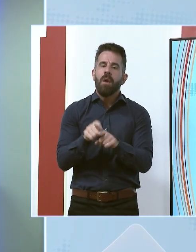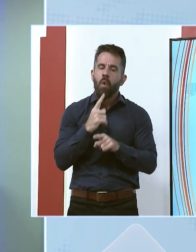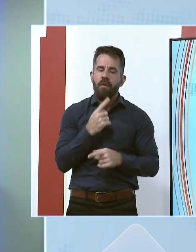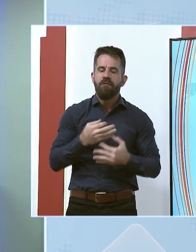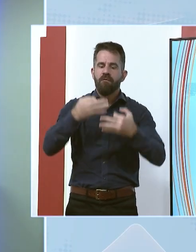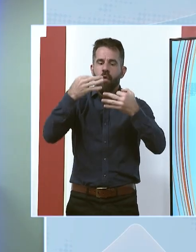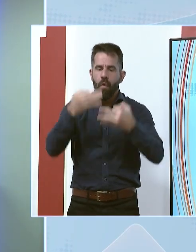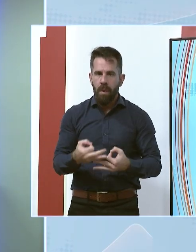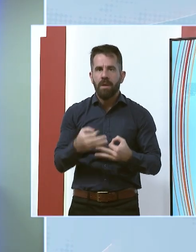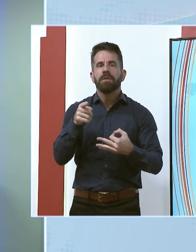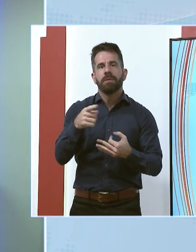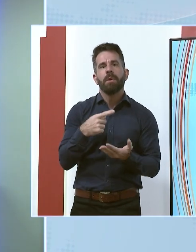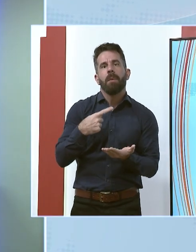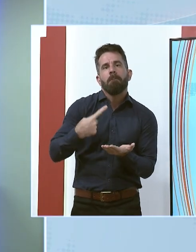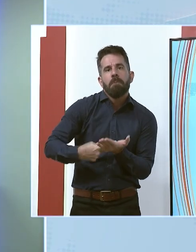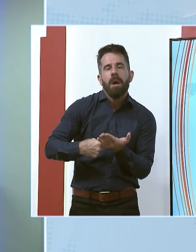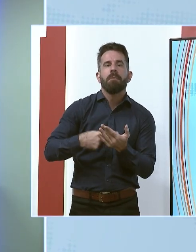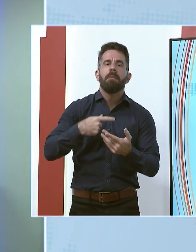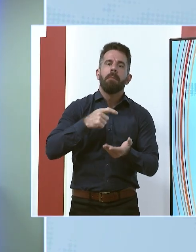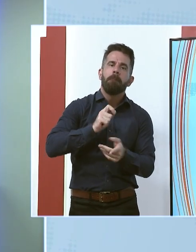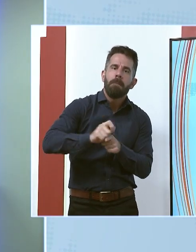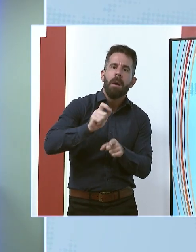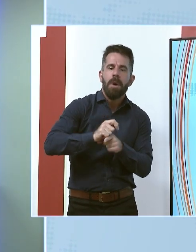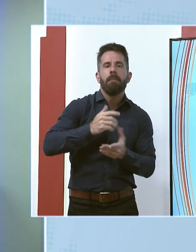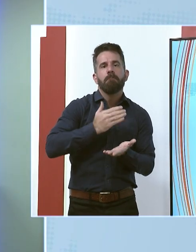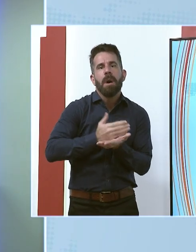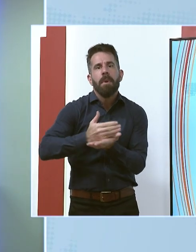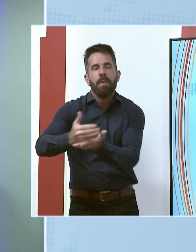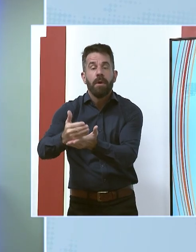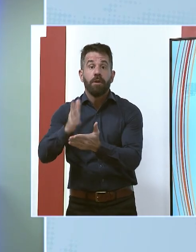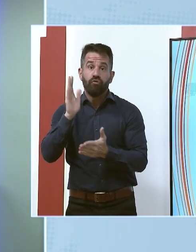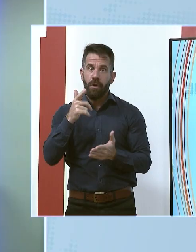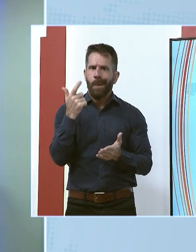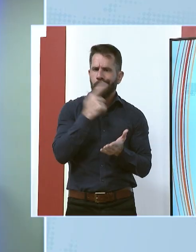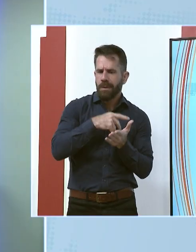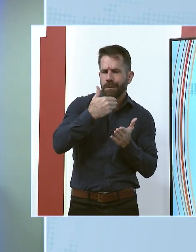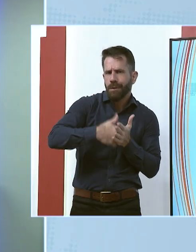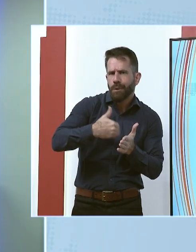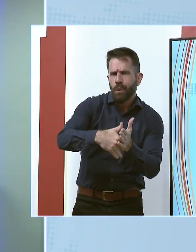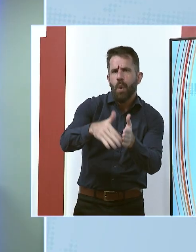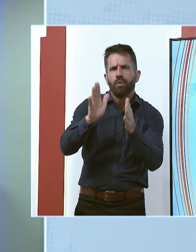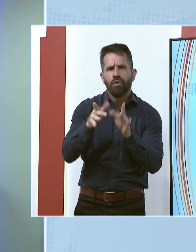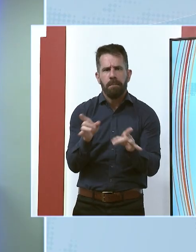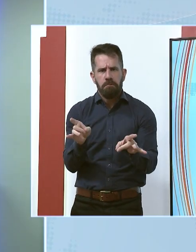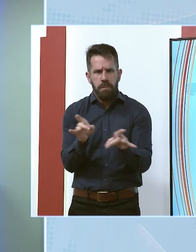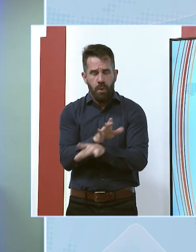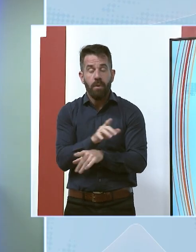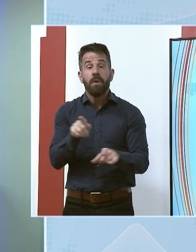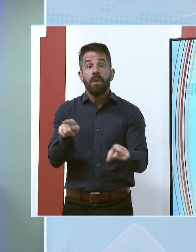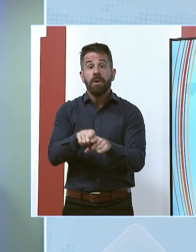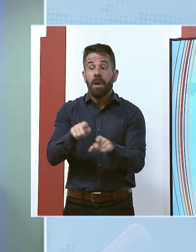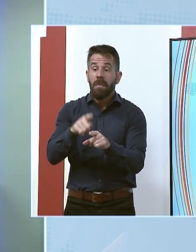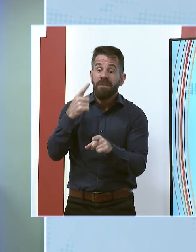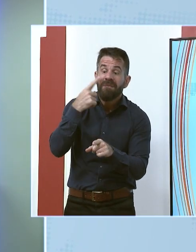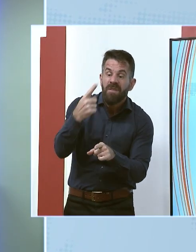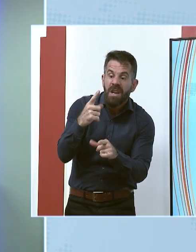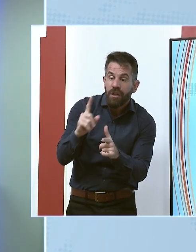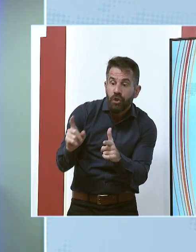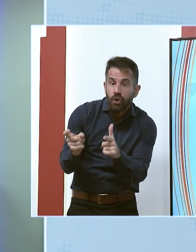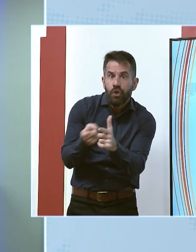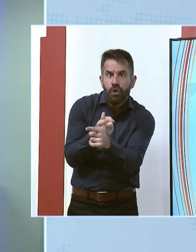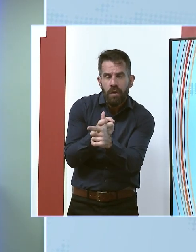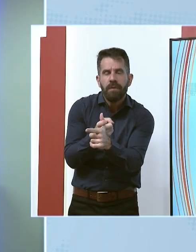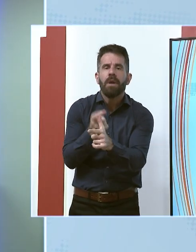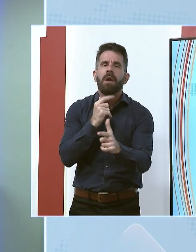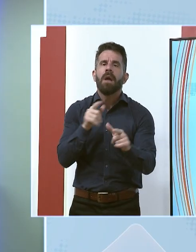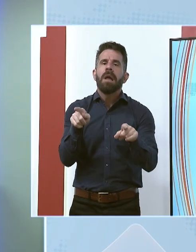das renegociações. Depois da aplicação dos descontos previstos pelo programa, o saldo das dívidas foi reduzido